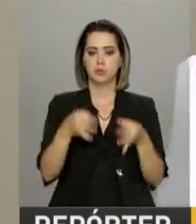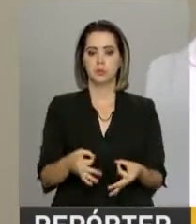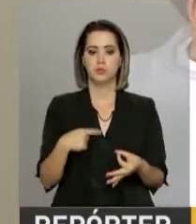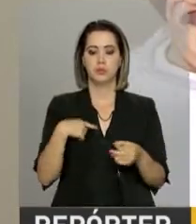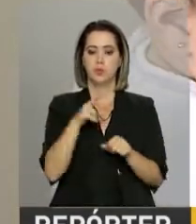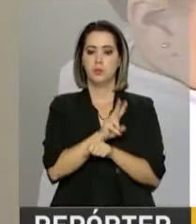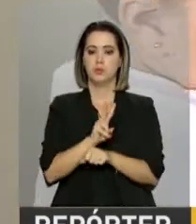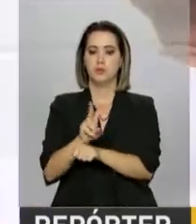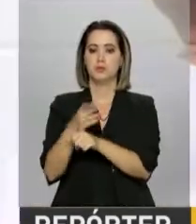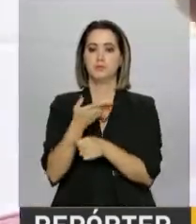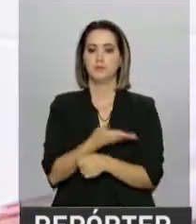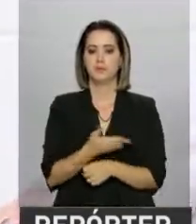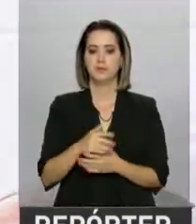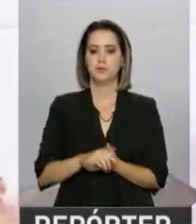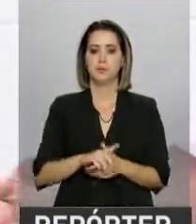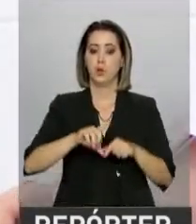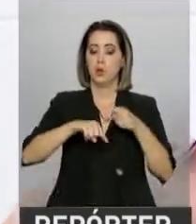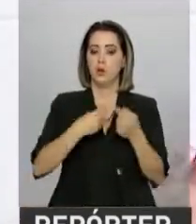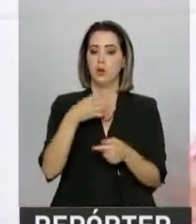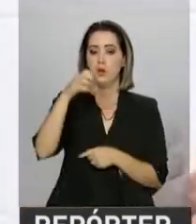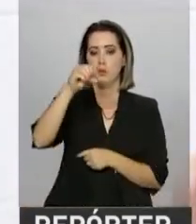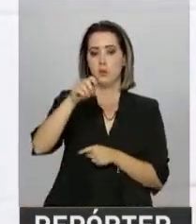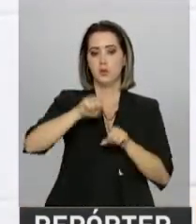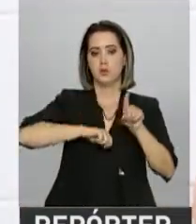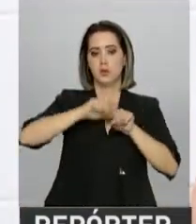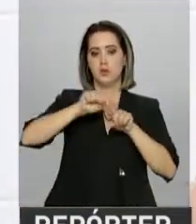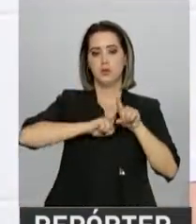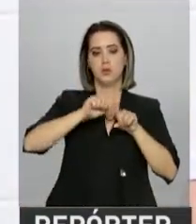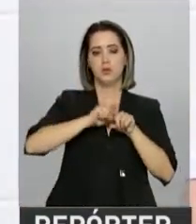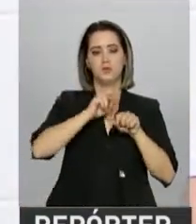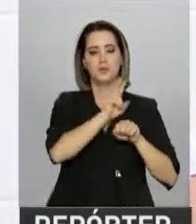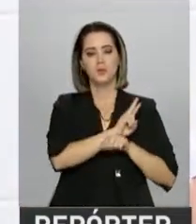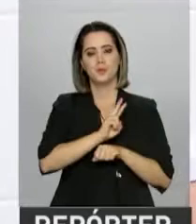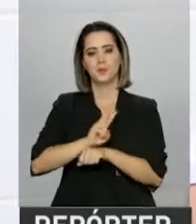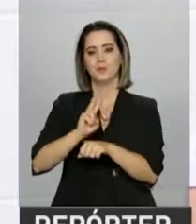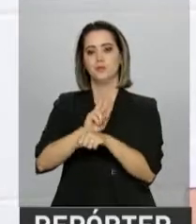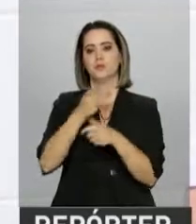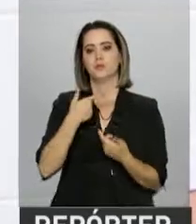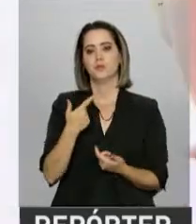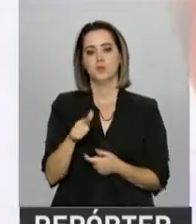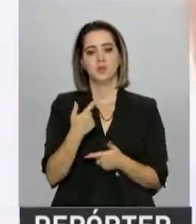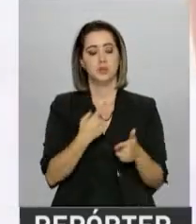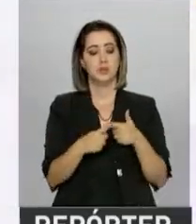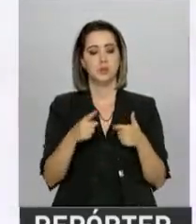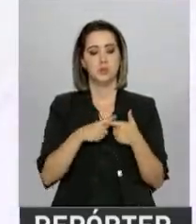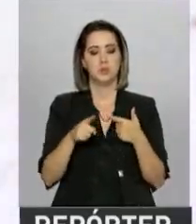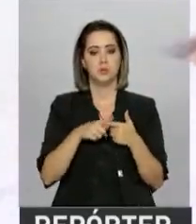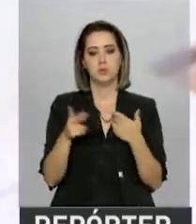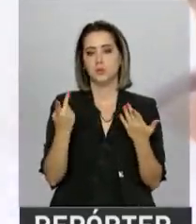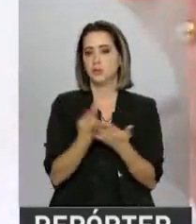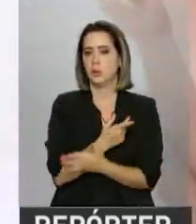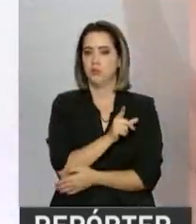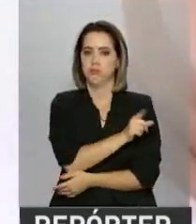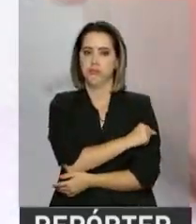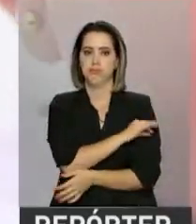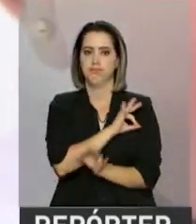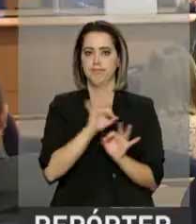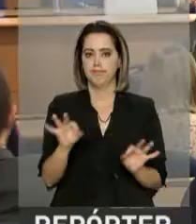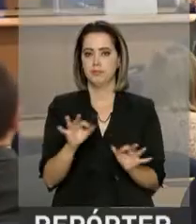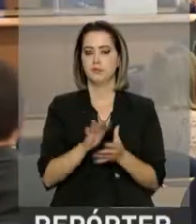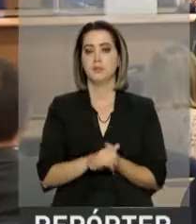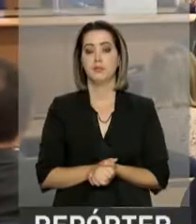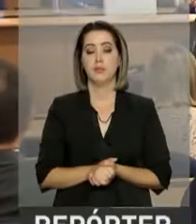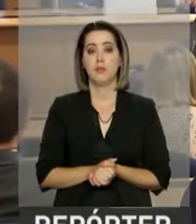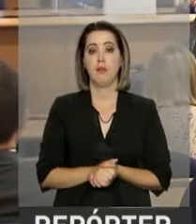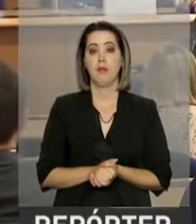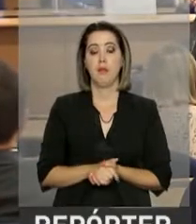ficar protegida, né? Depois dos 9 meses de vida, a Lívia estará protegida e não vai mais precisar realizar nenhum reforço da febre amarela.